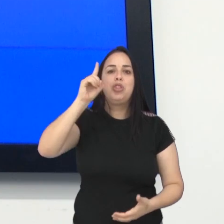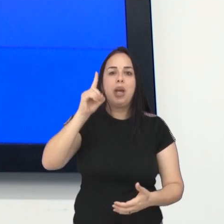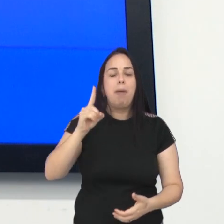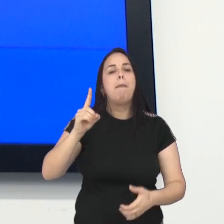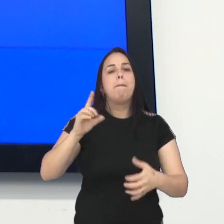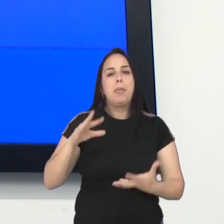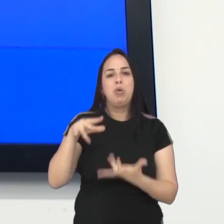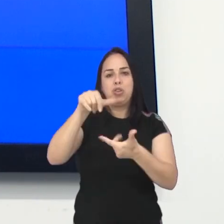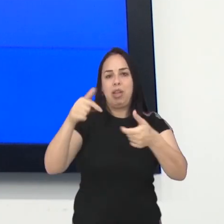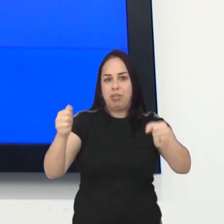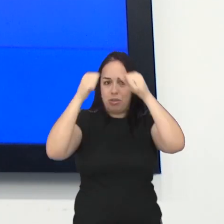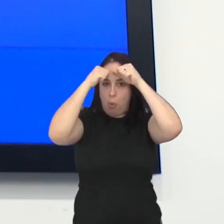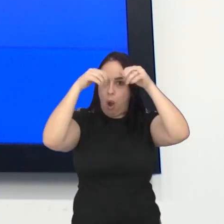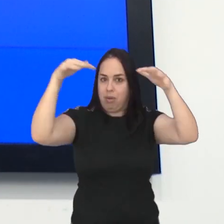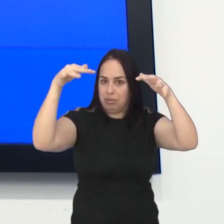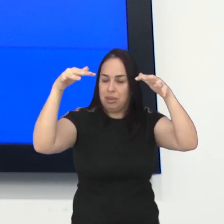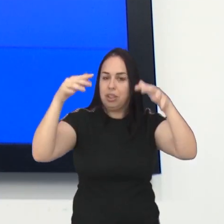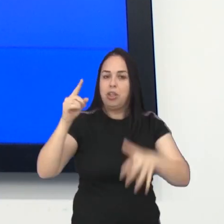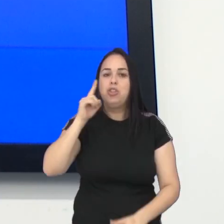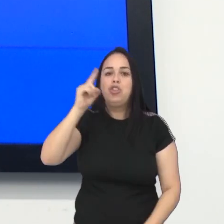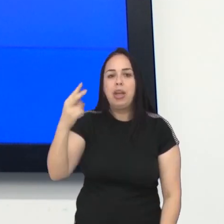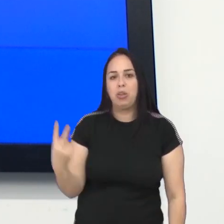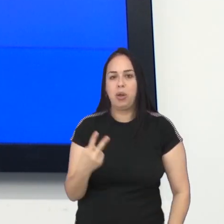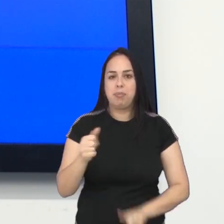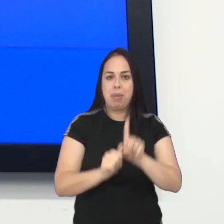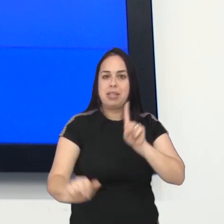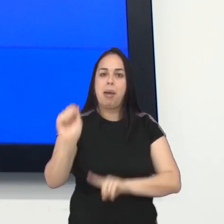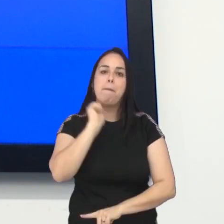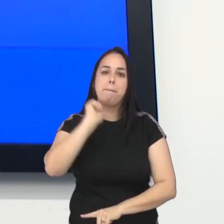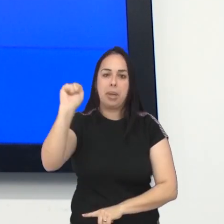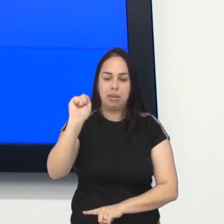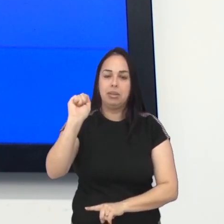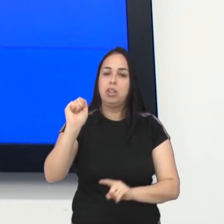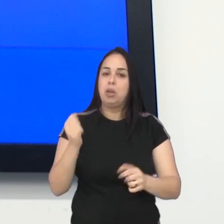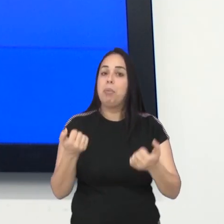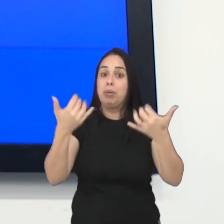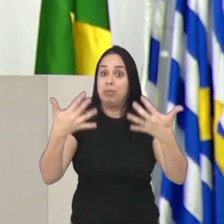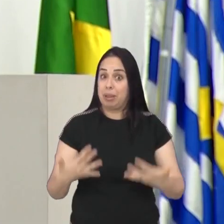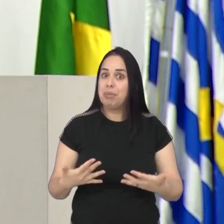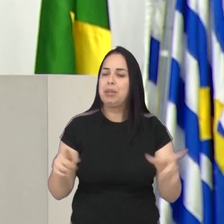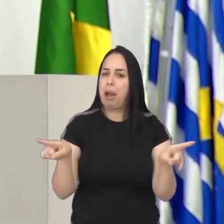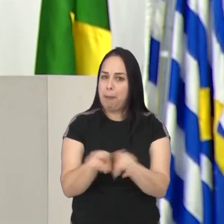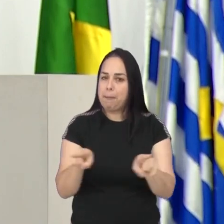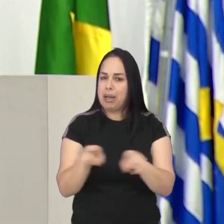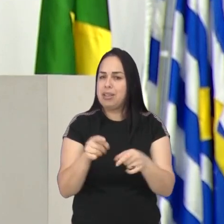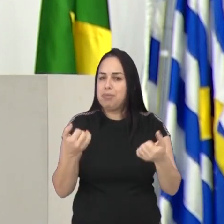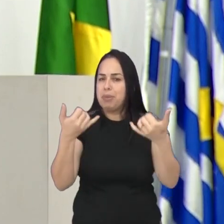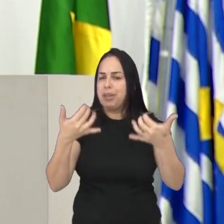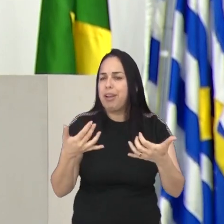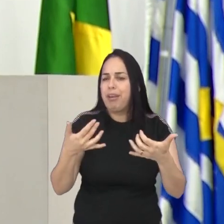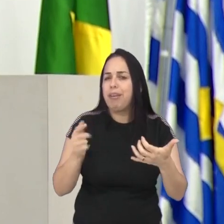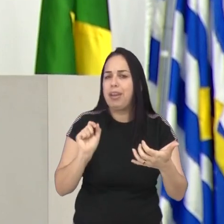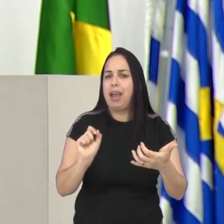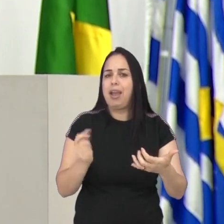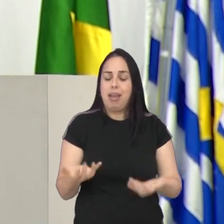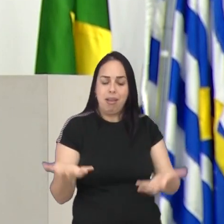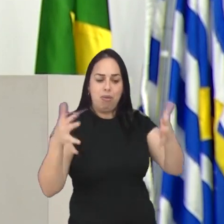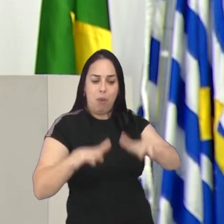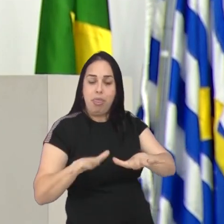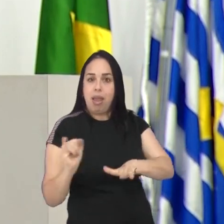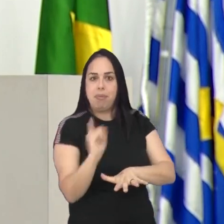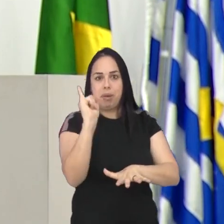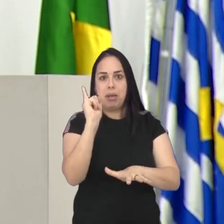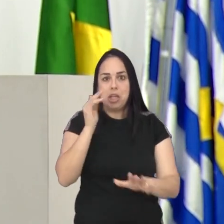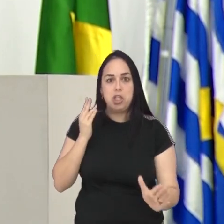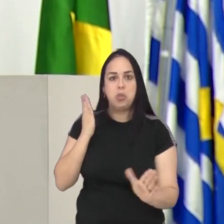de Conscientização sobre o Autismo, comemorado no dia 2 de abril. Sobre a data, o parlamentar destacou a importância da inclusão